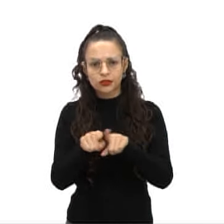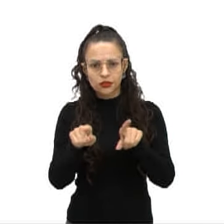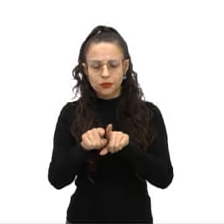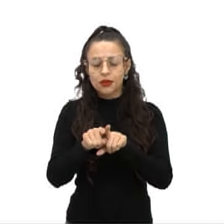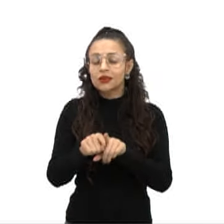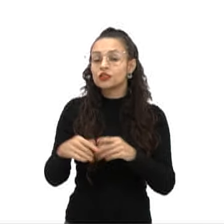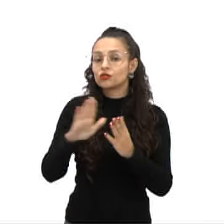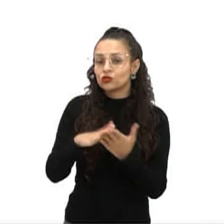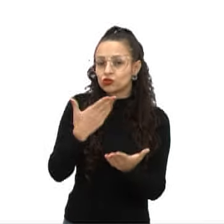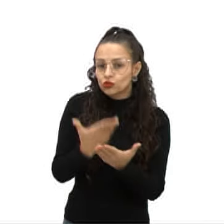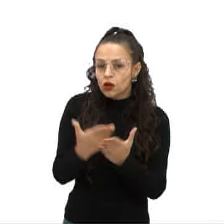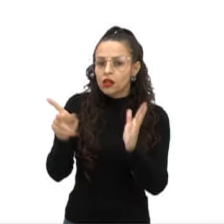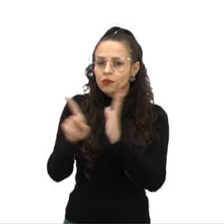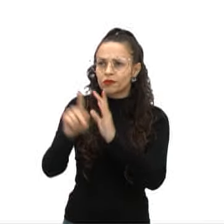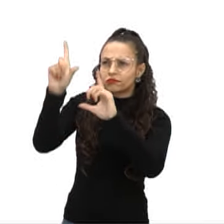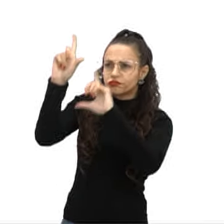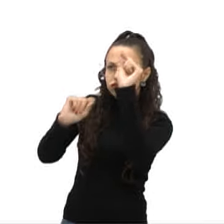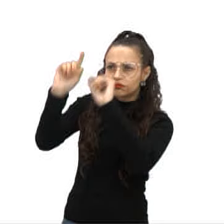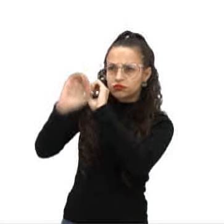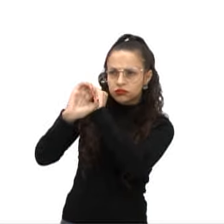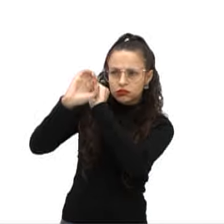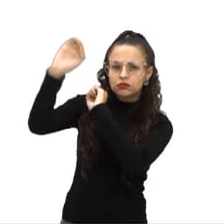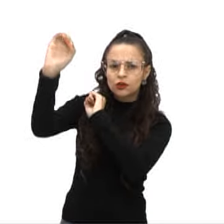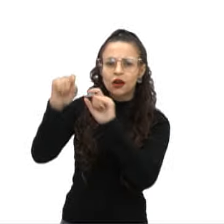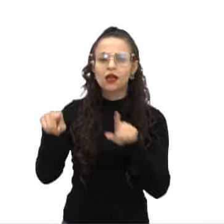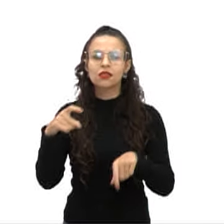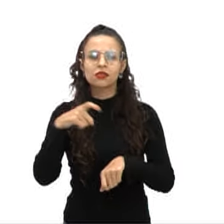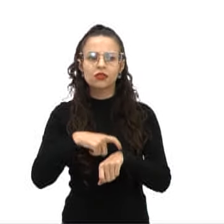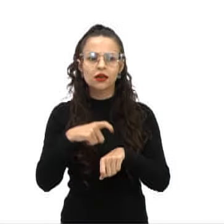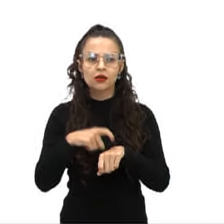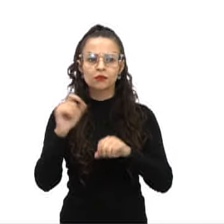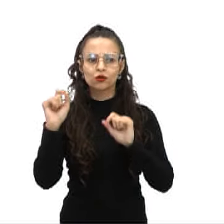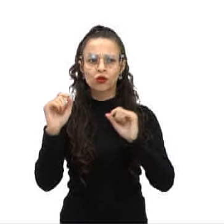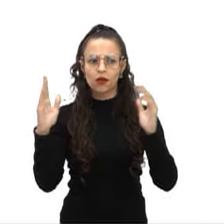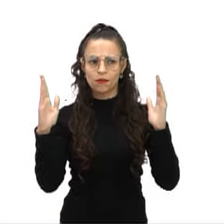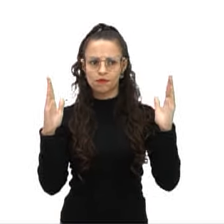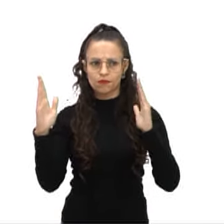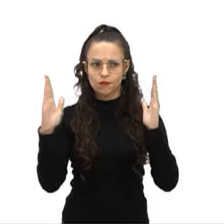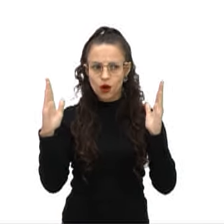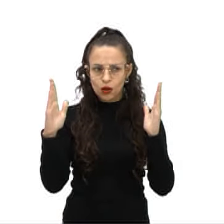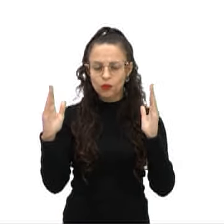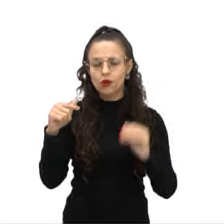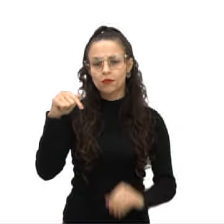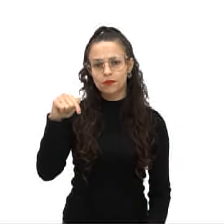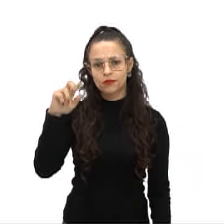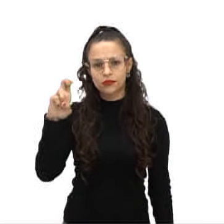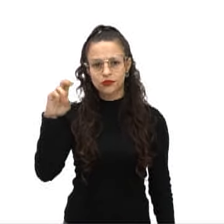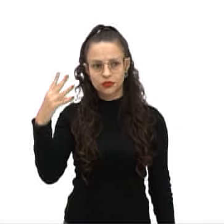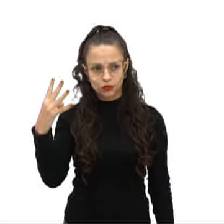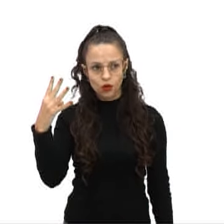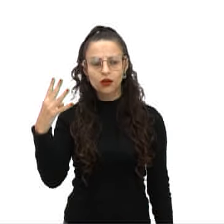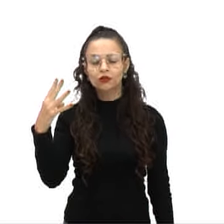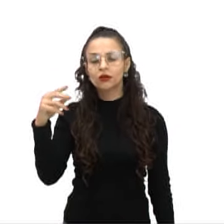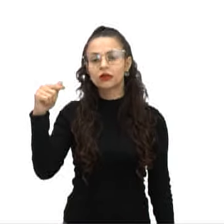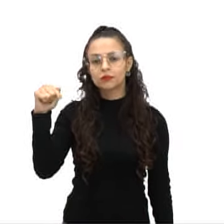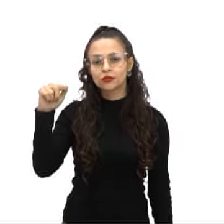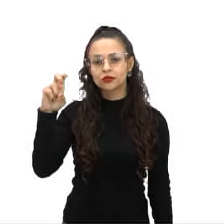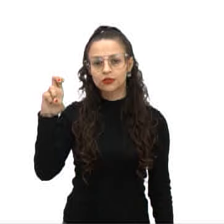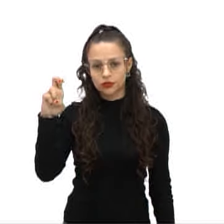de Bagdá tem data do tempo do rei Al-Mansur, que foi o segundo califa abássida, que a gente estava falando lá antes, de